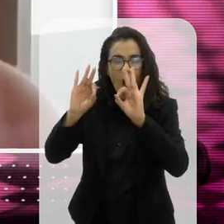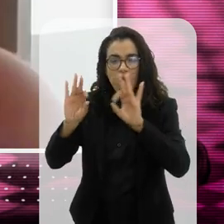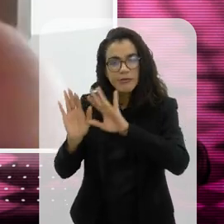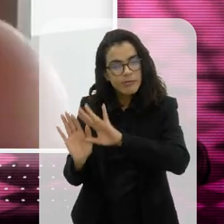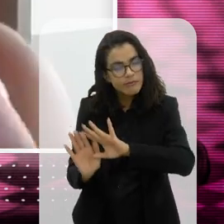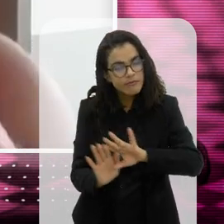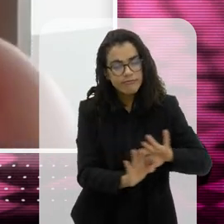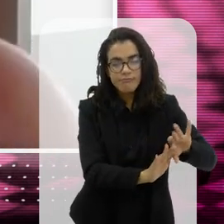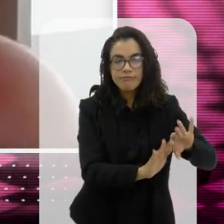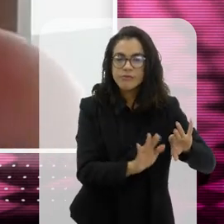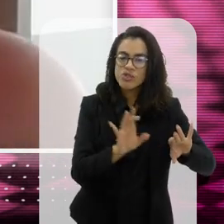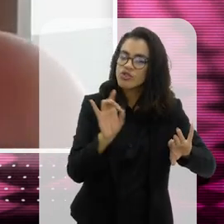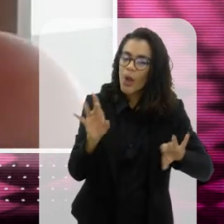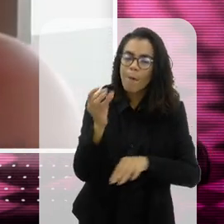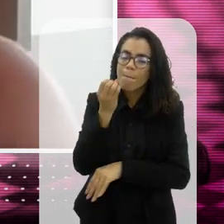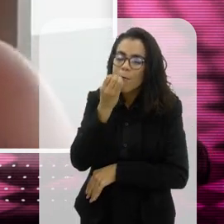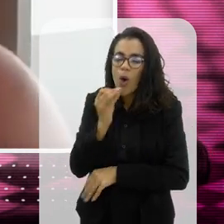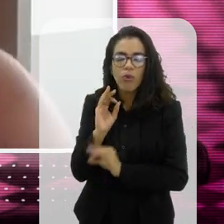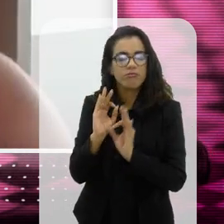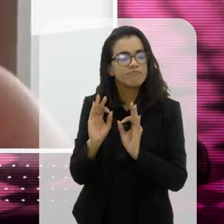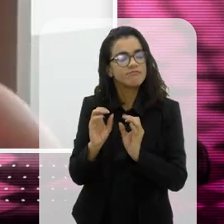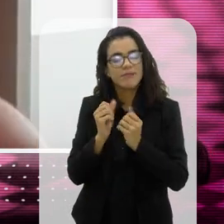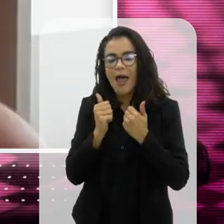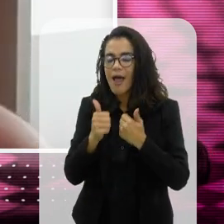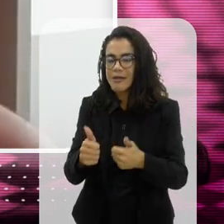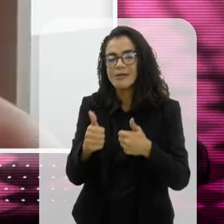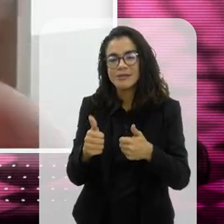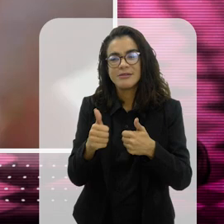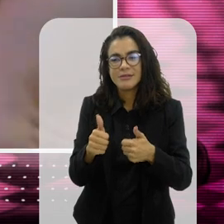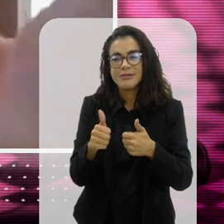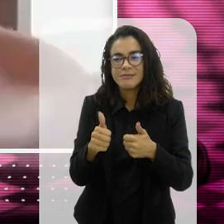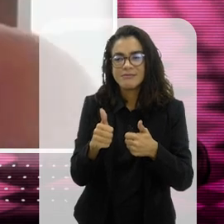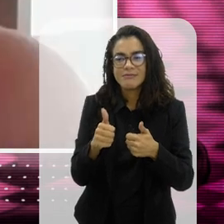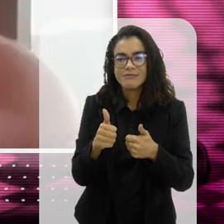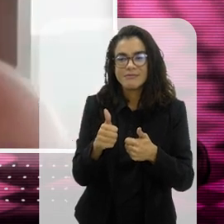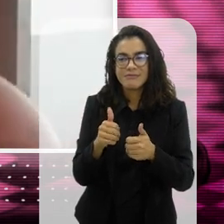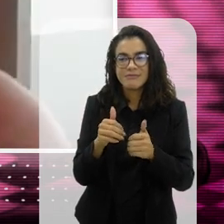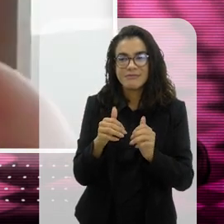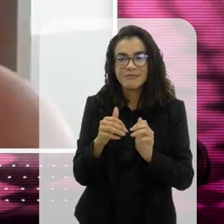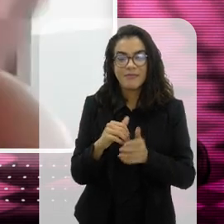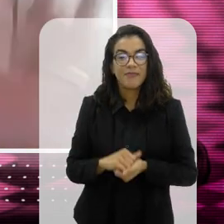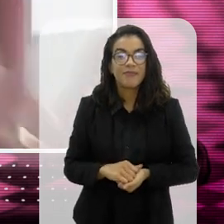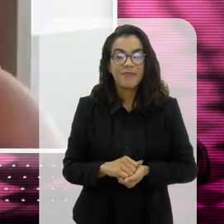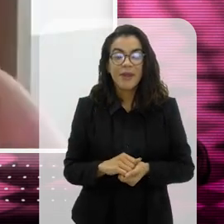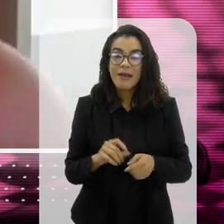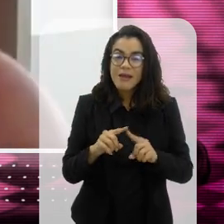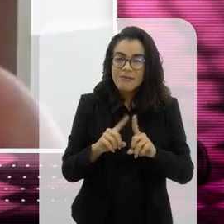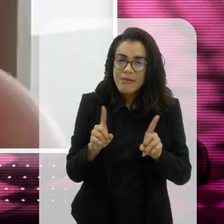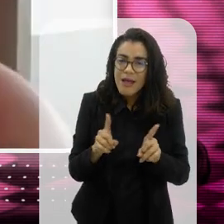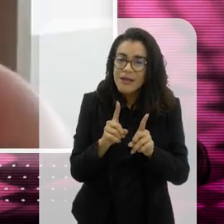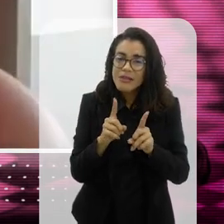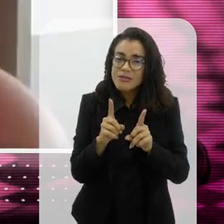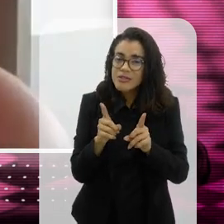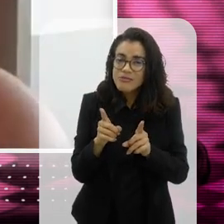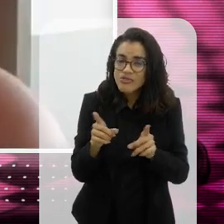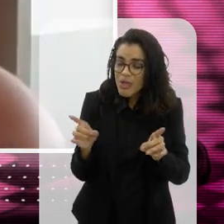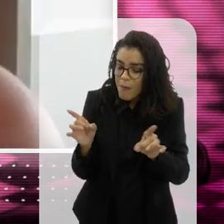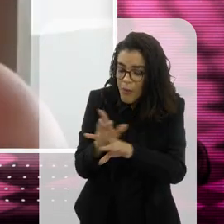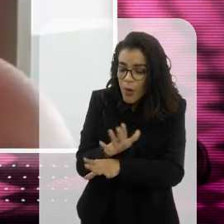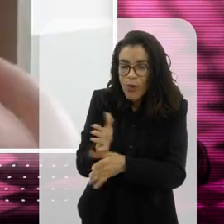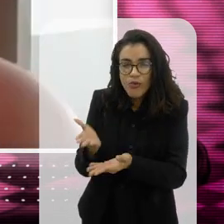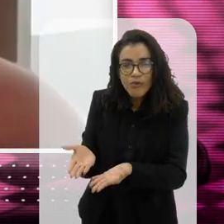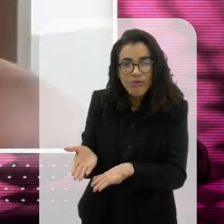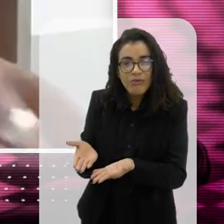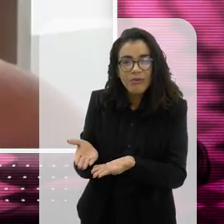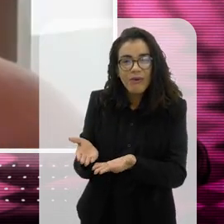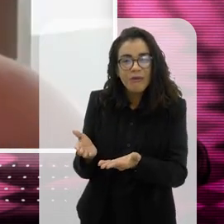mão, sabe? Tudo bem um dia não levar esse lanche super mega ultra nutritivo plus. Mas leva